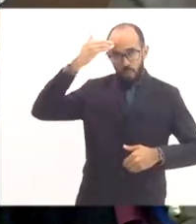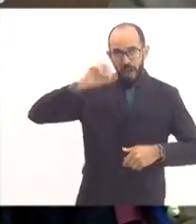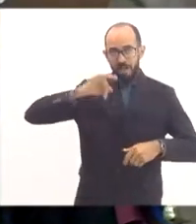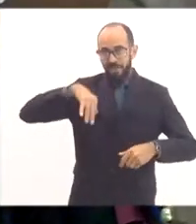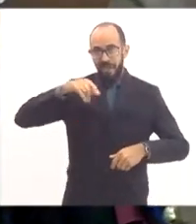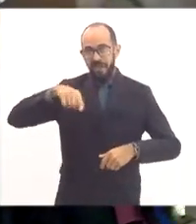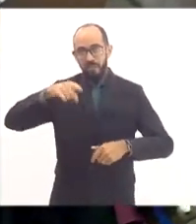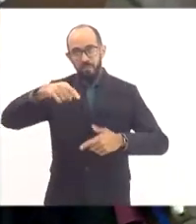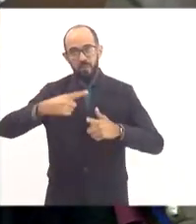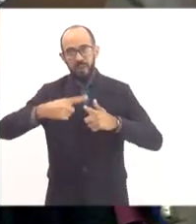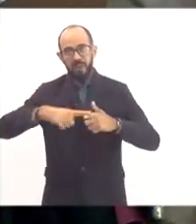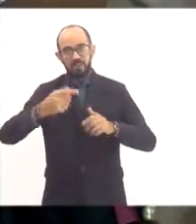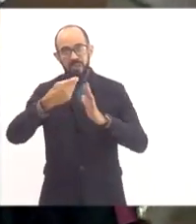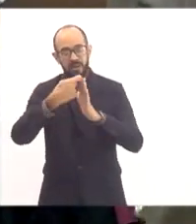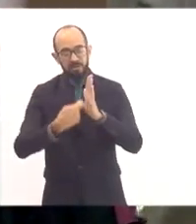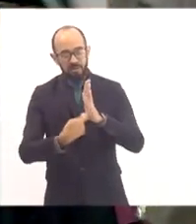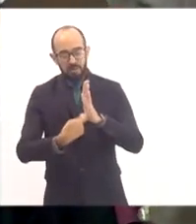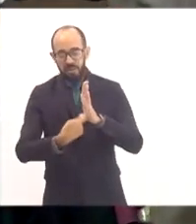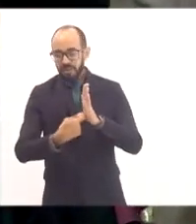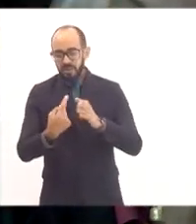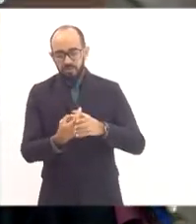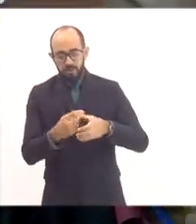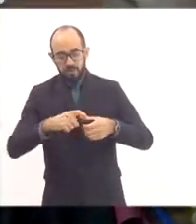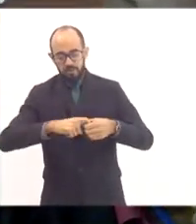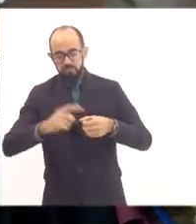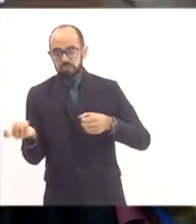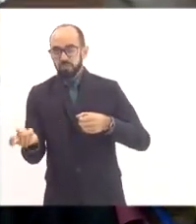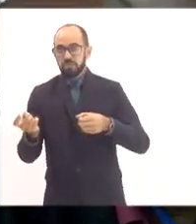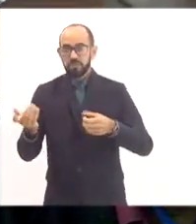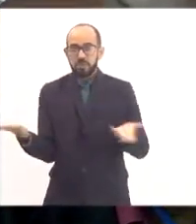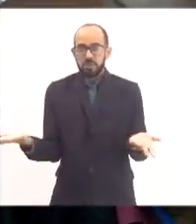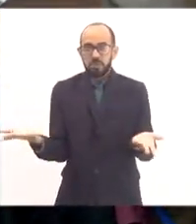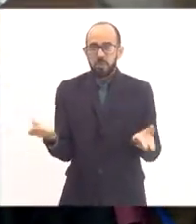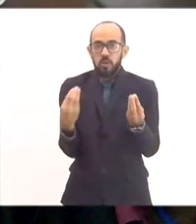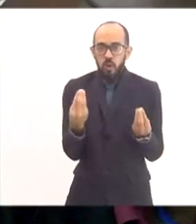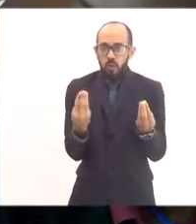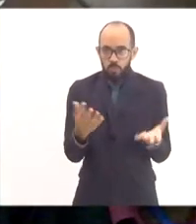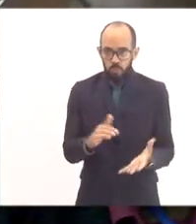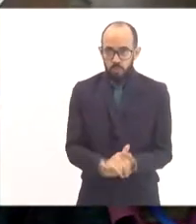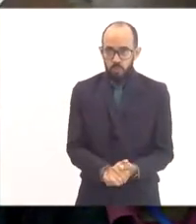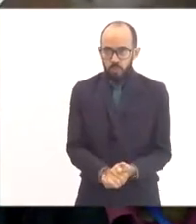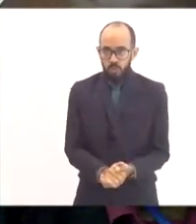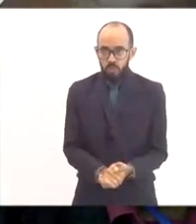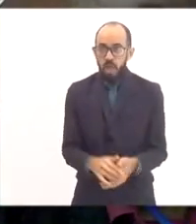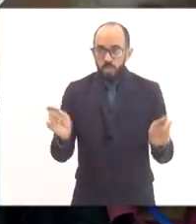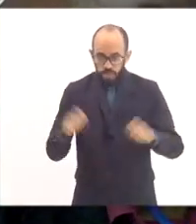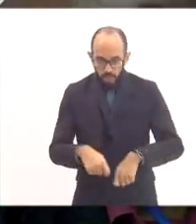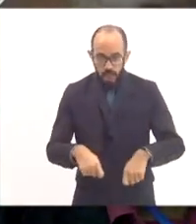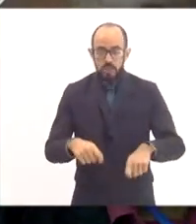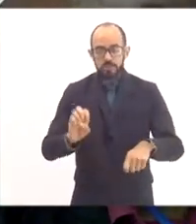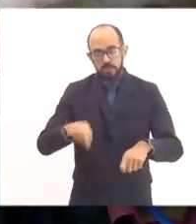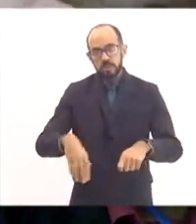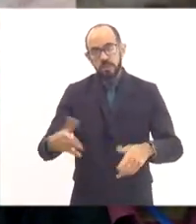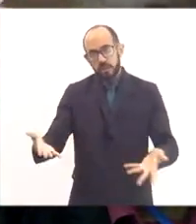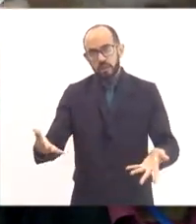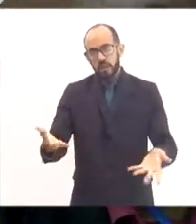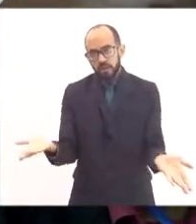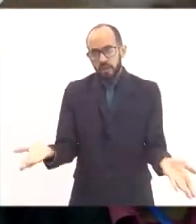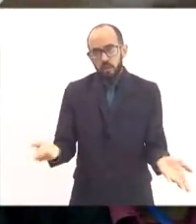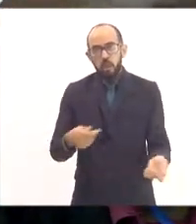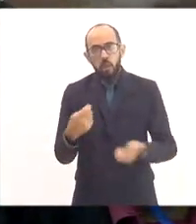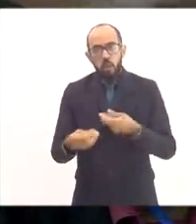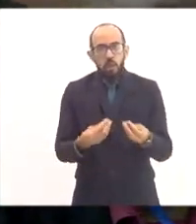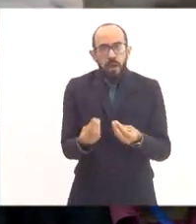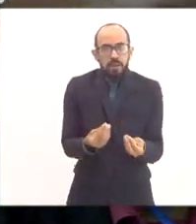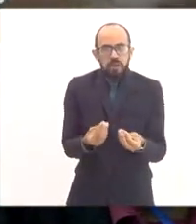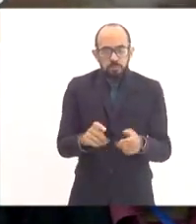redações de candidatos eliminados, já feriu o edital. E isso fez o tempo transcorrer e fez a gente não ser chamado. Como é que não há viabilidade jurídica? Como é que a administração pública não pode corrigir